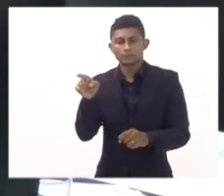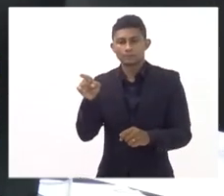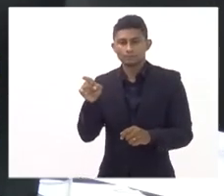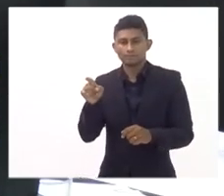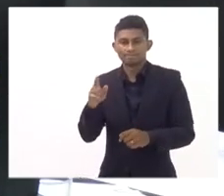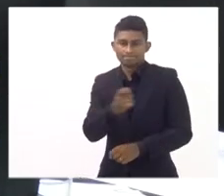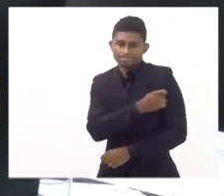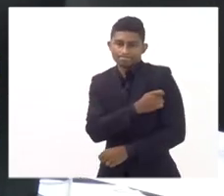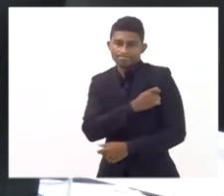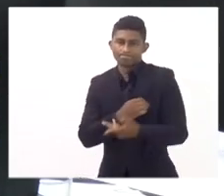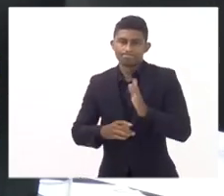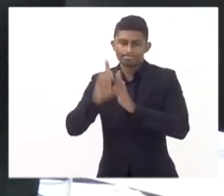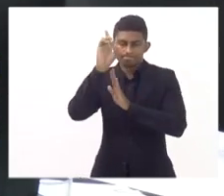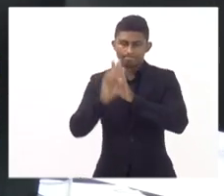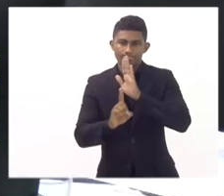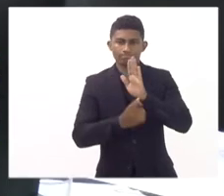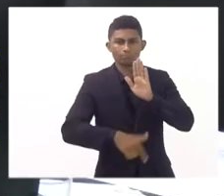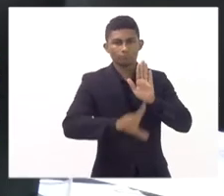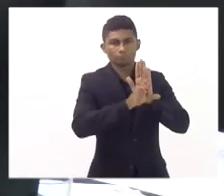lei, também no concomitante,